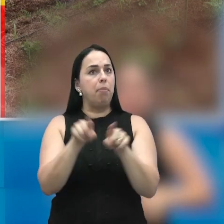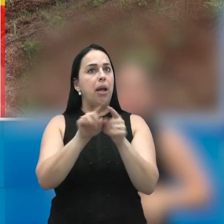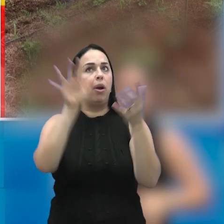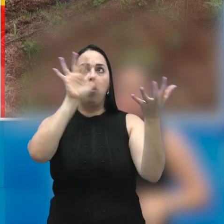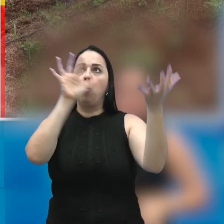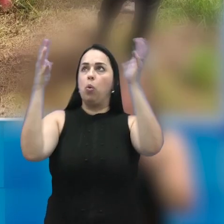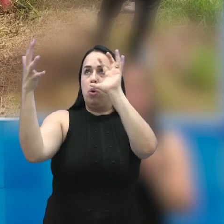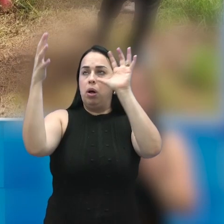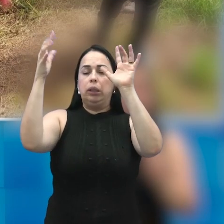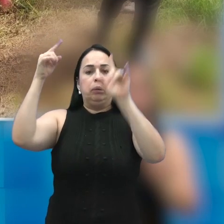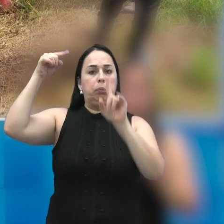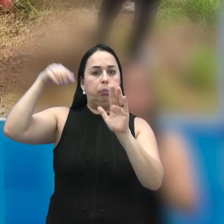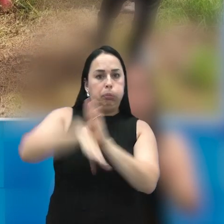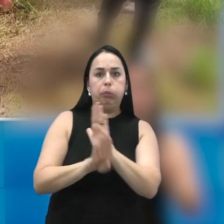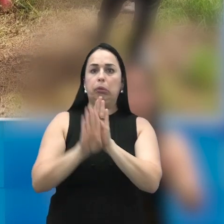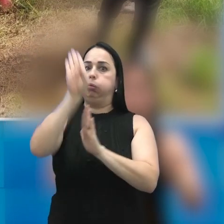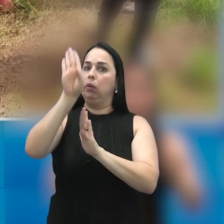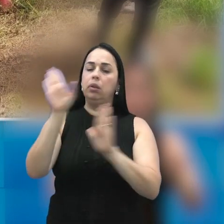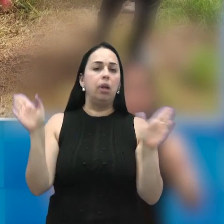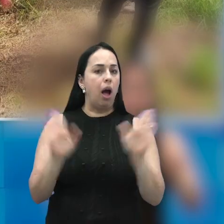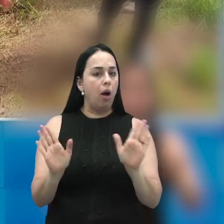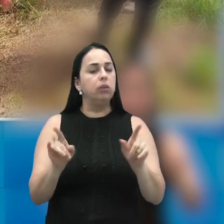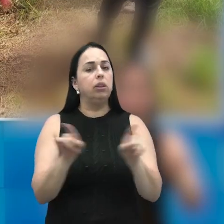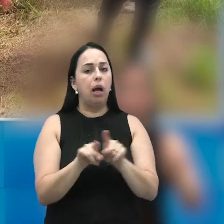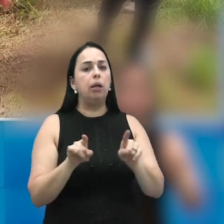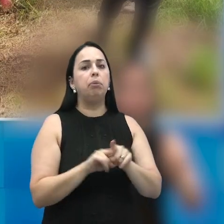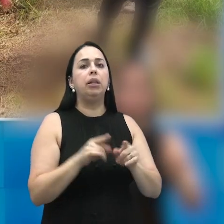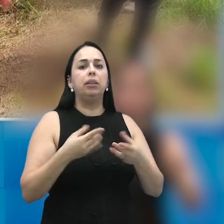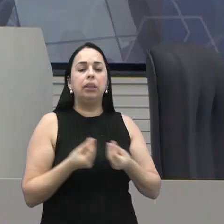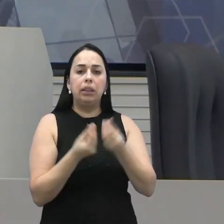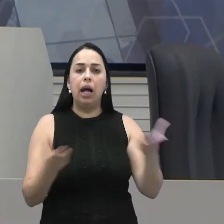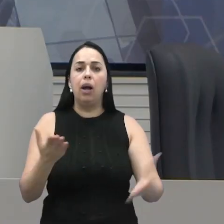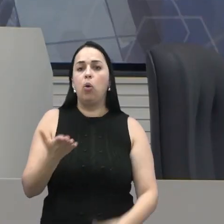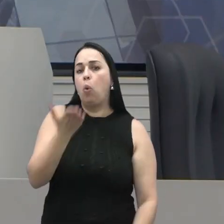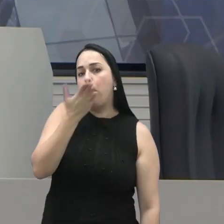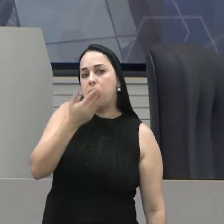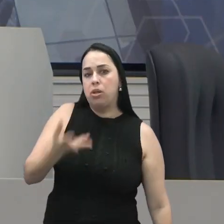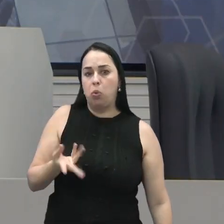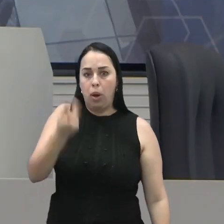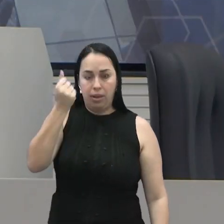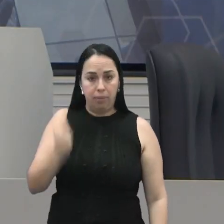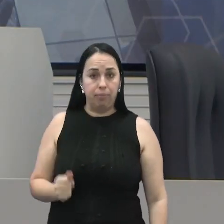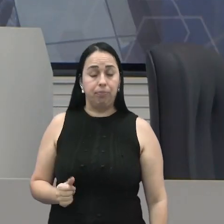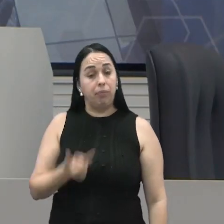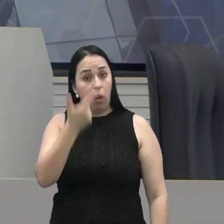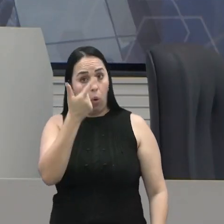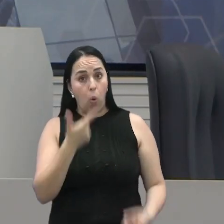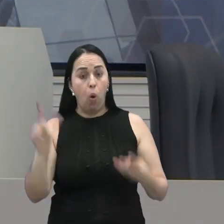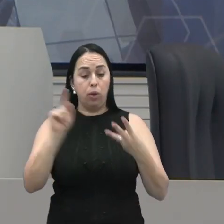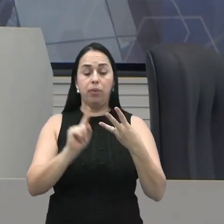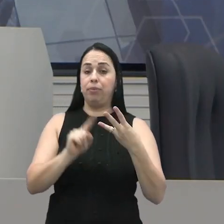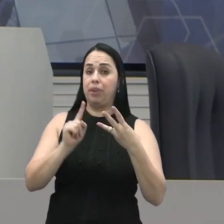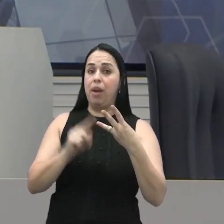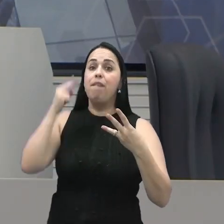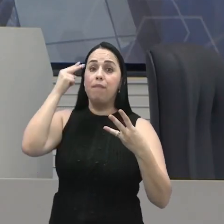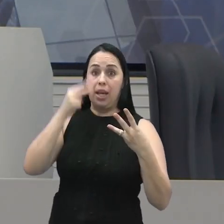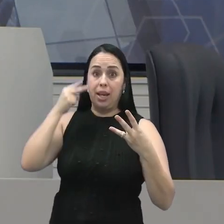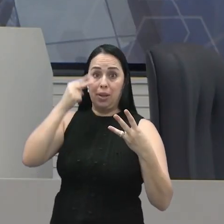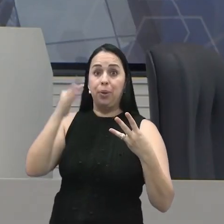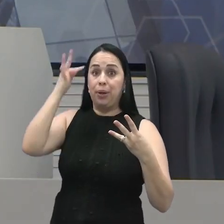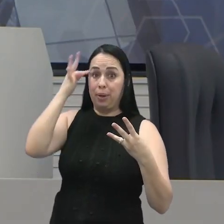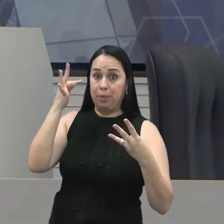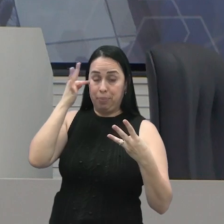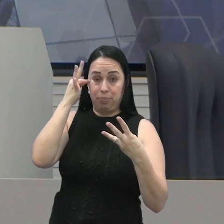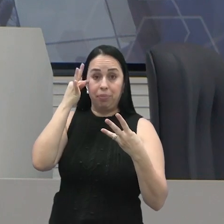mudanças climáticas e ainda contribuir com a alimentação de qualidade. Outro parlamentar a fazer uso da tribuna foi o vereador